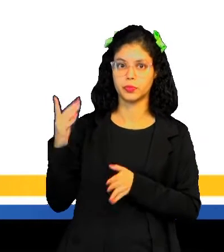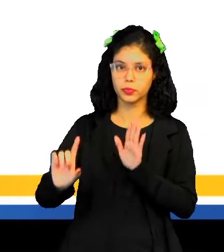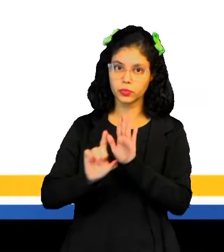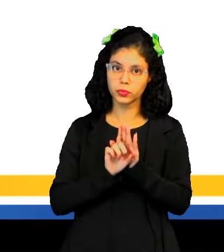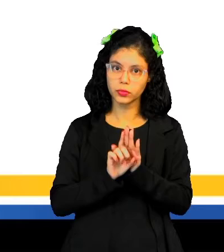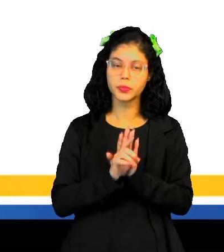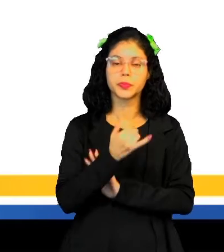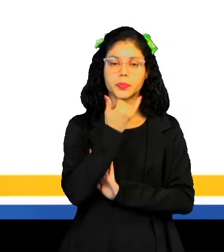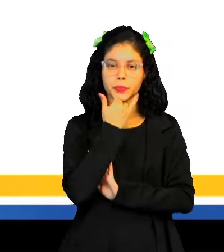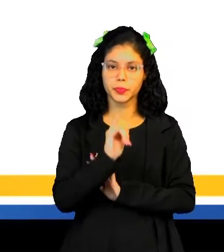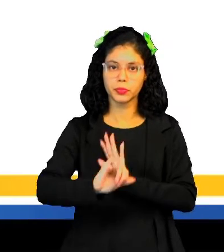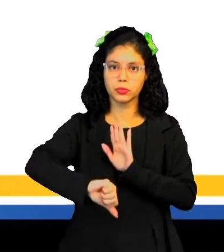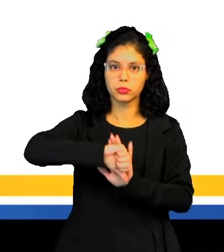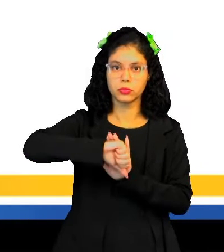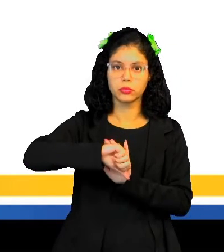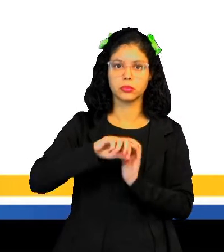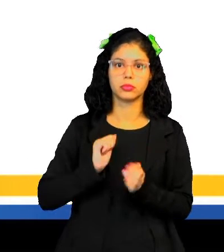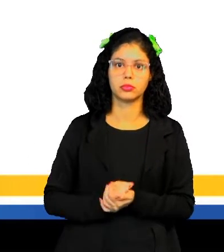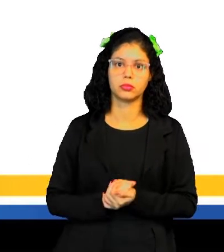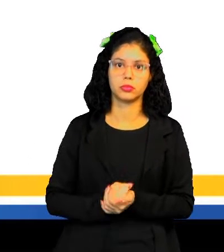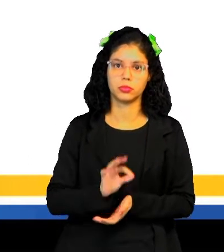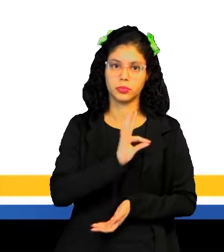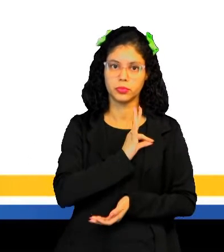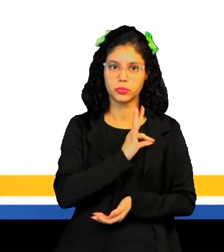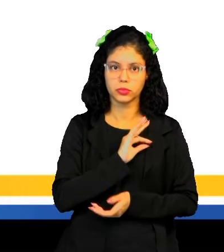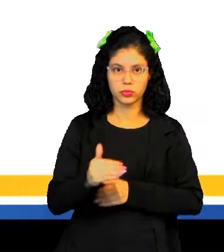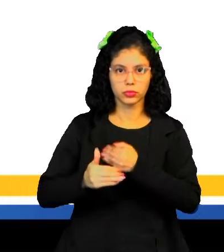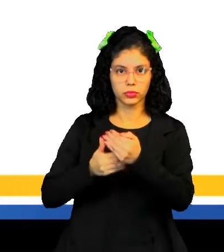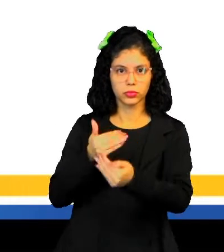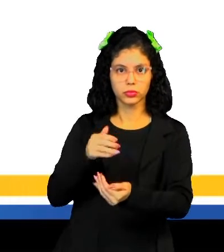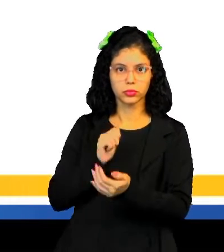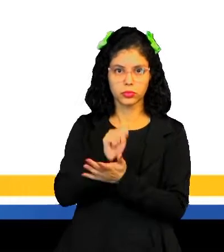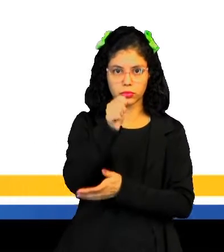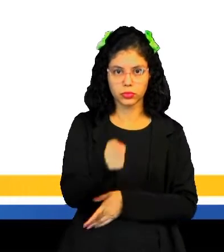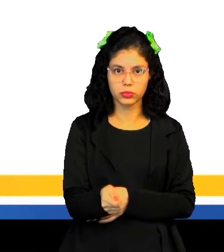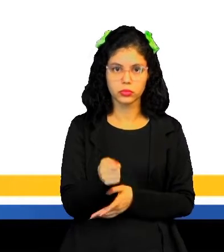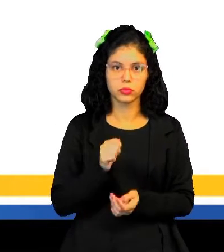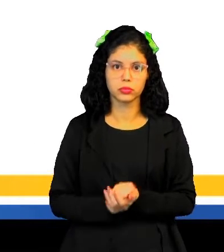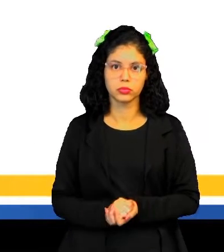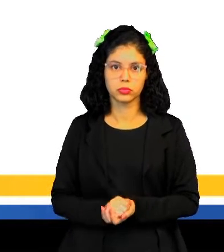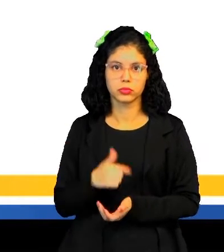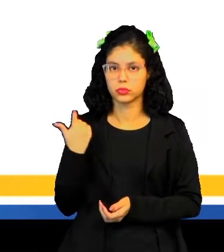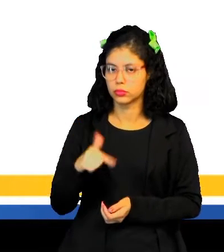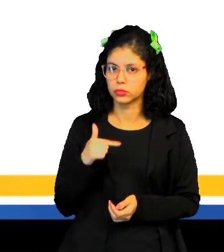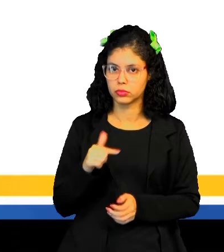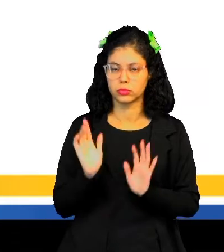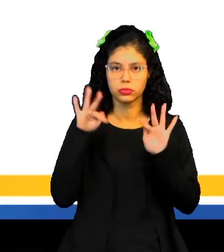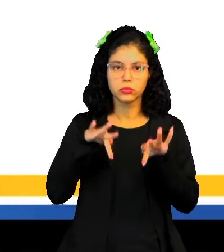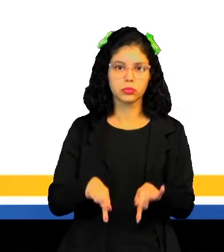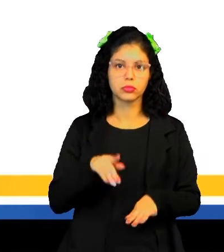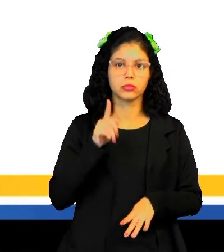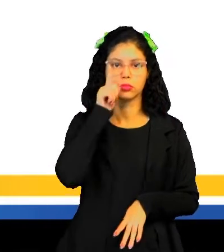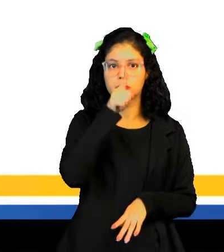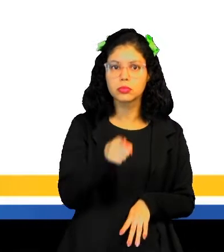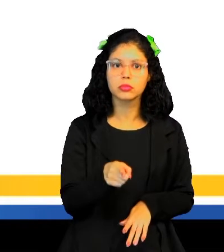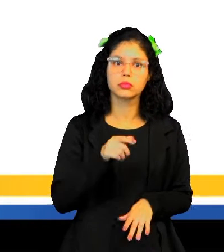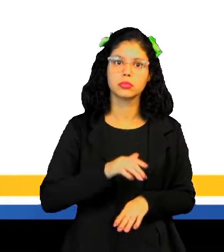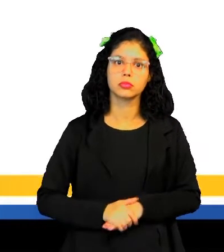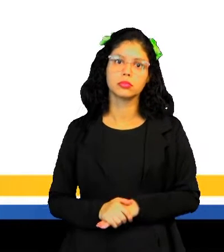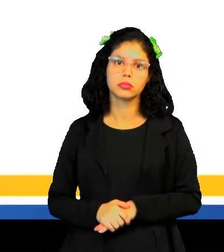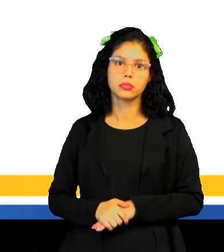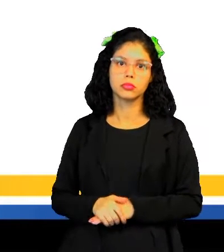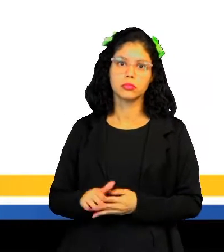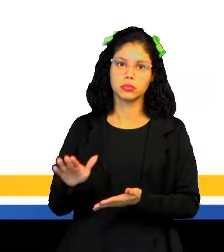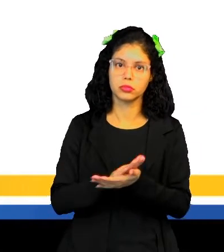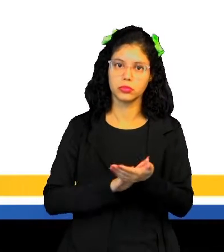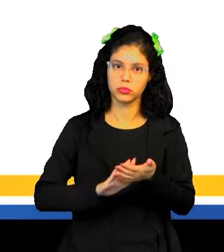lei perdoou os crimes cometidos pelos militares durante o regime militar, não promovendo, portanto, um julgamento e